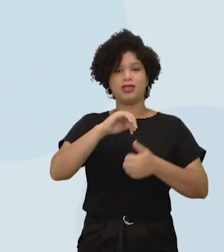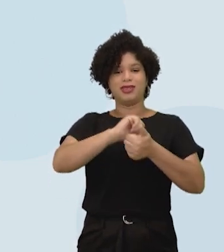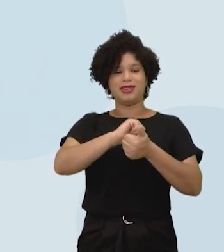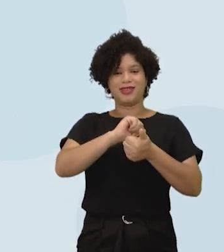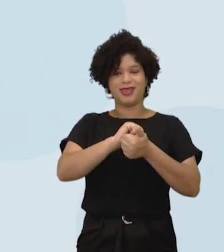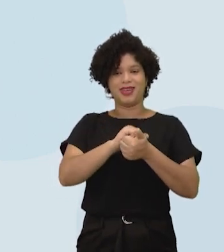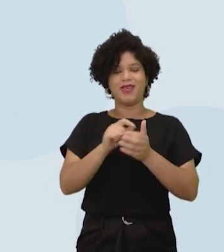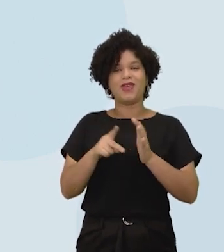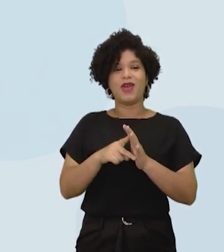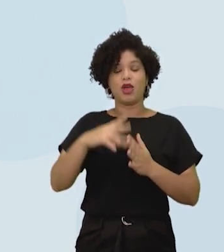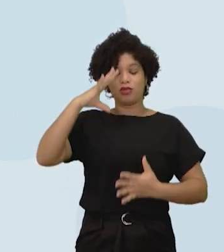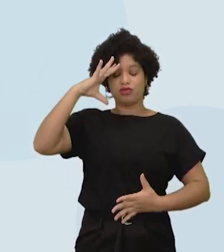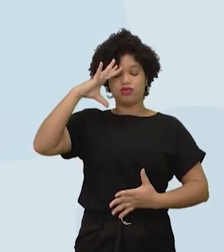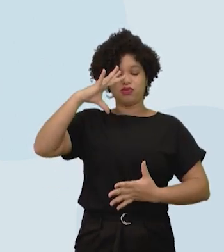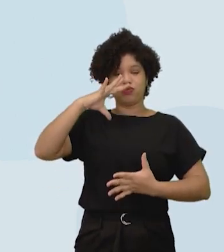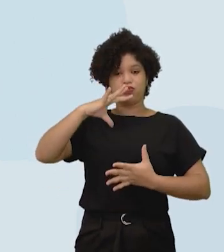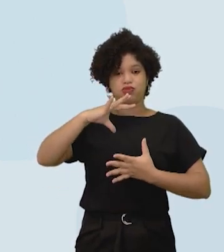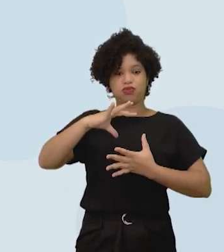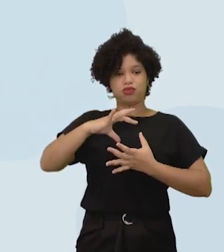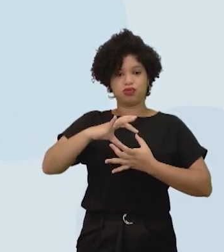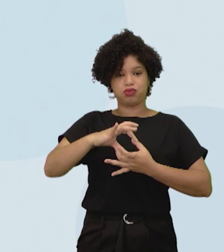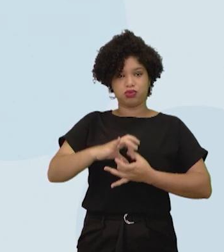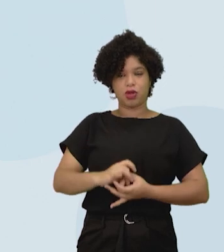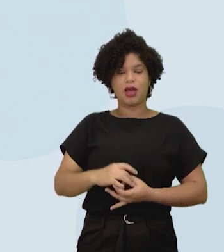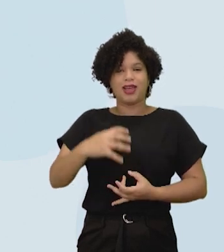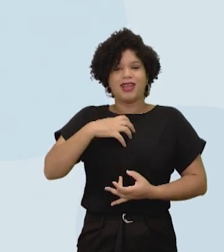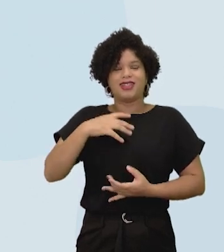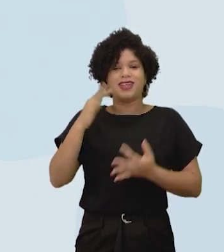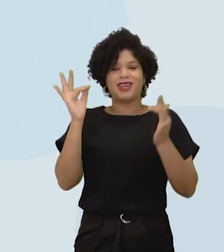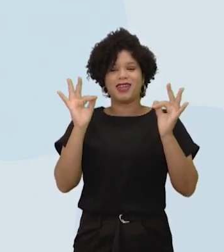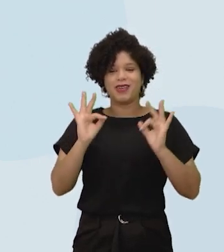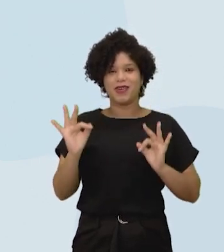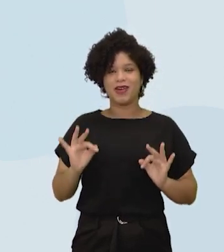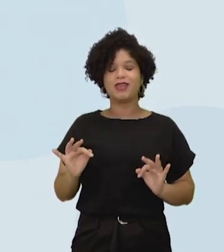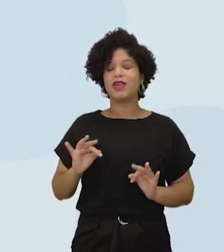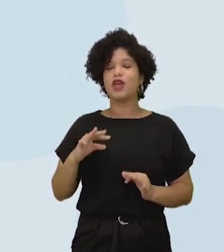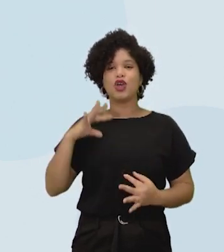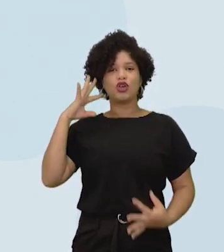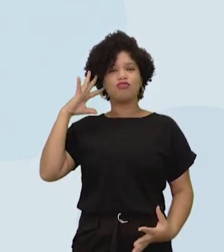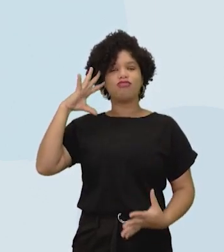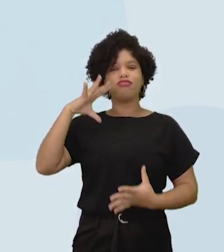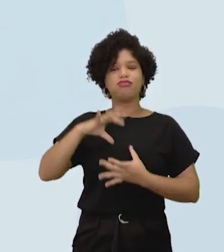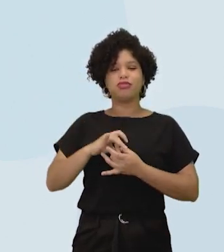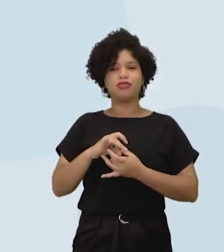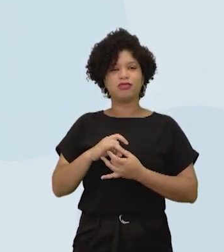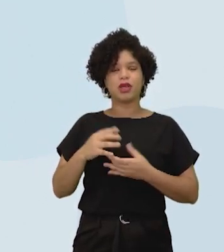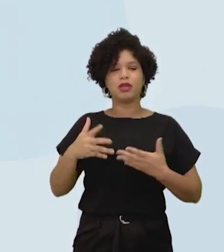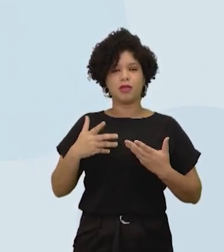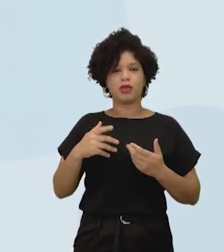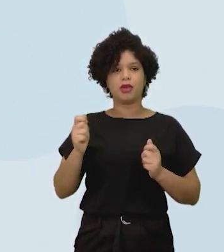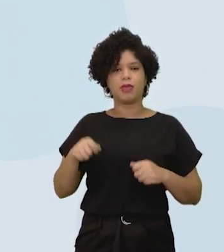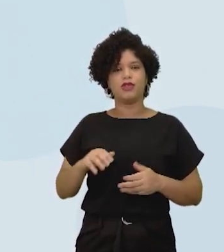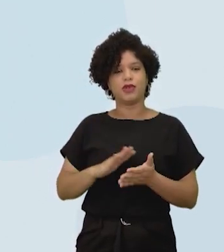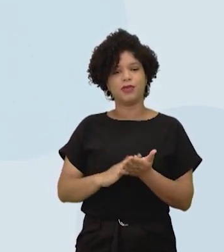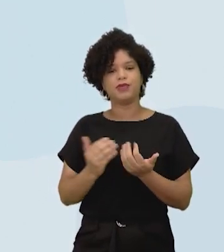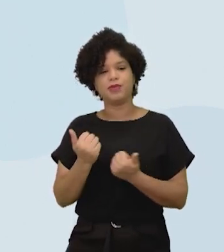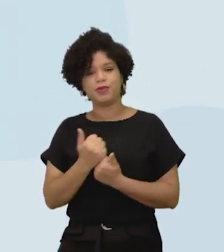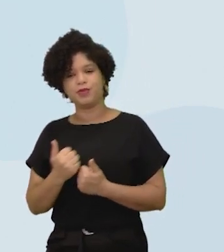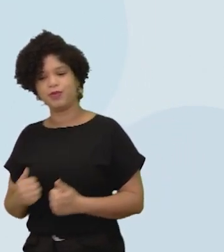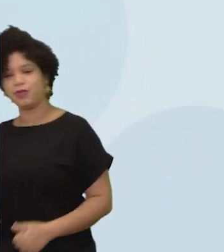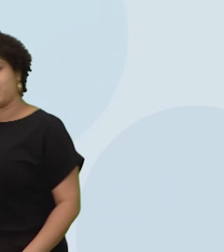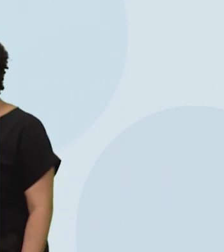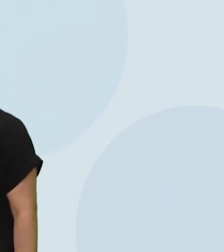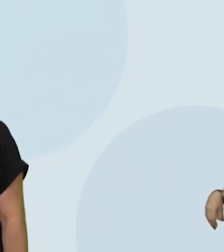de bem-estar global, aspecto de felicidade e satisfação de vida como um todo. Então, primeiro a gente